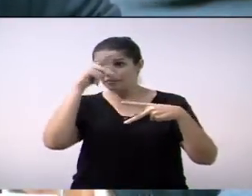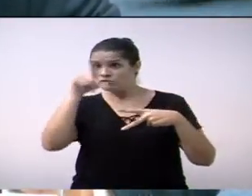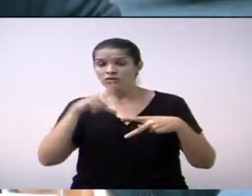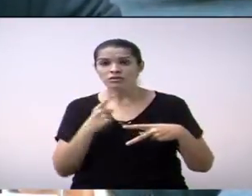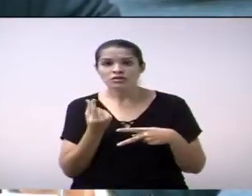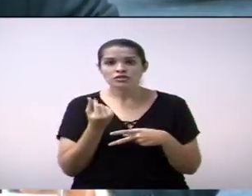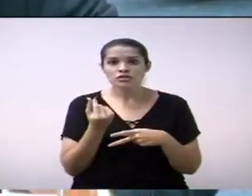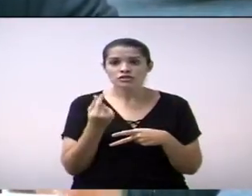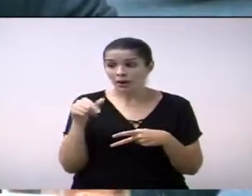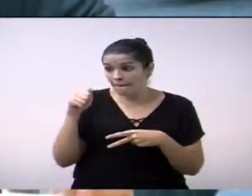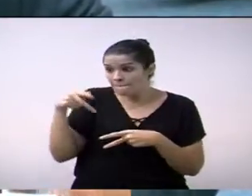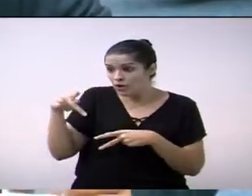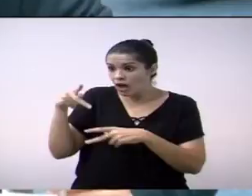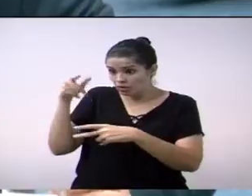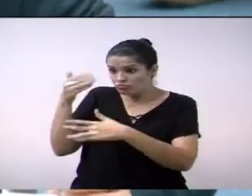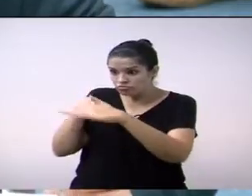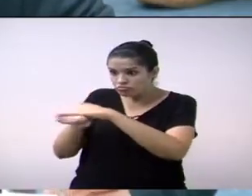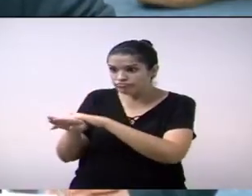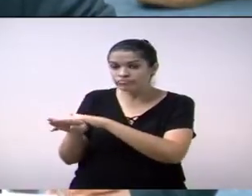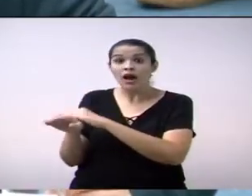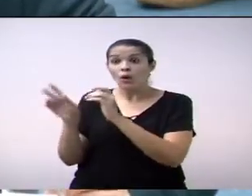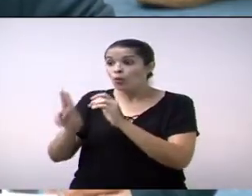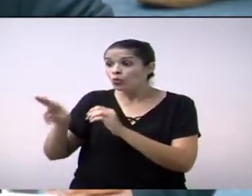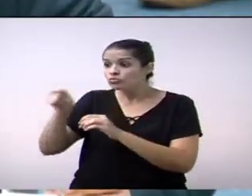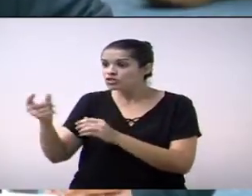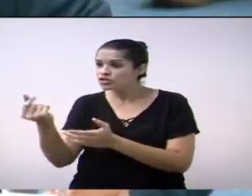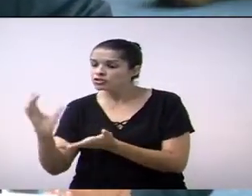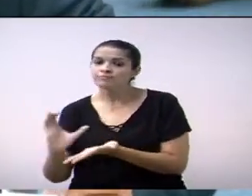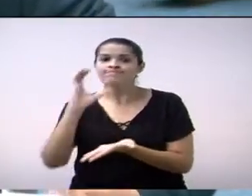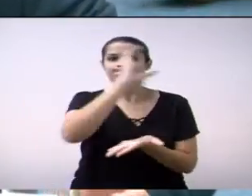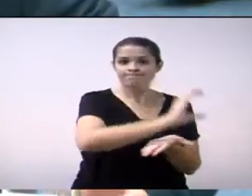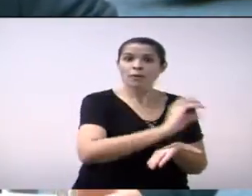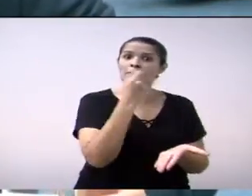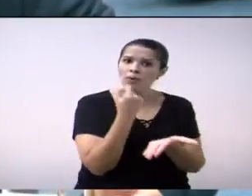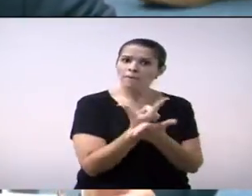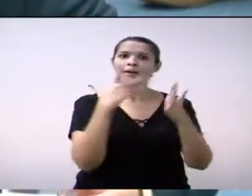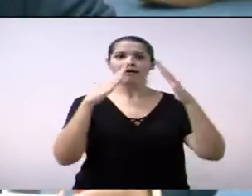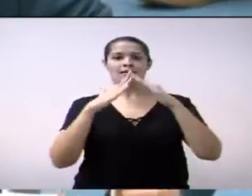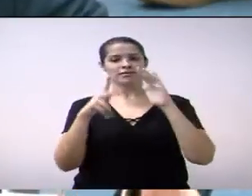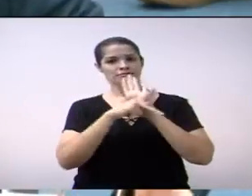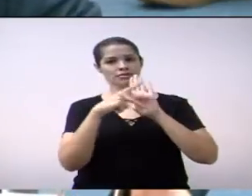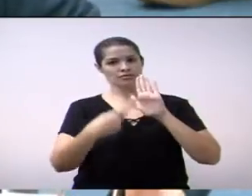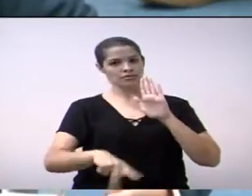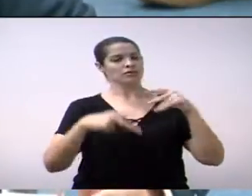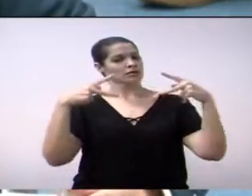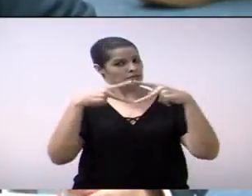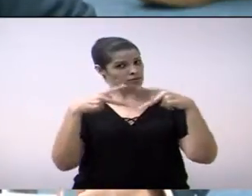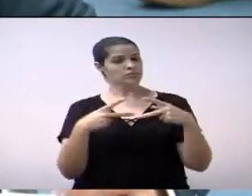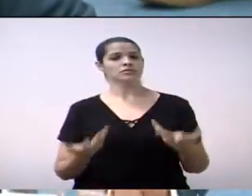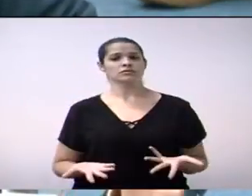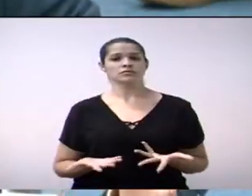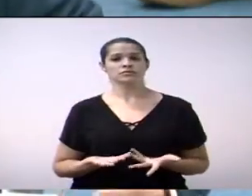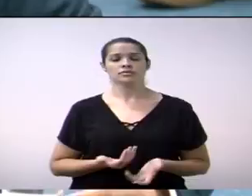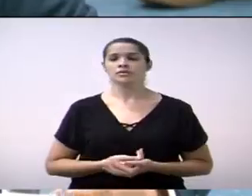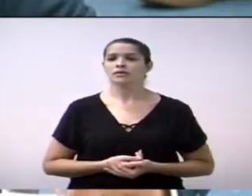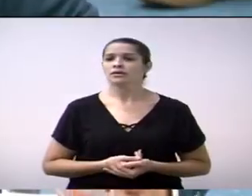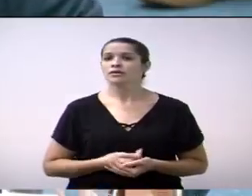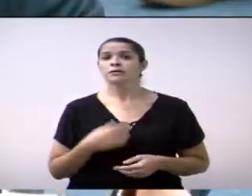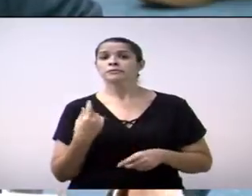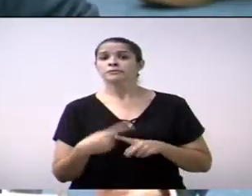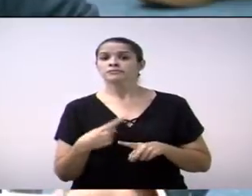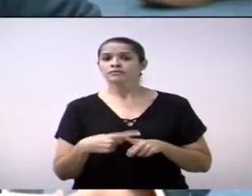feito. Então, acho que poderia ser feito um consignado com os servidores. Eu acredito, tenho quase certeza, que um fundo desse não seria um